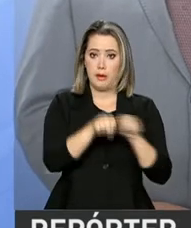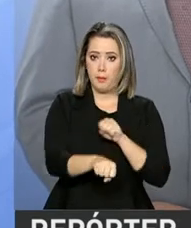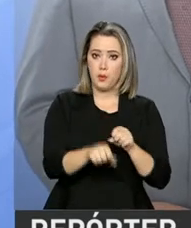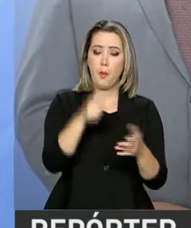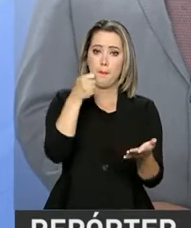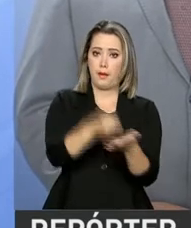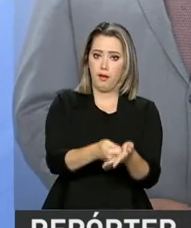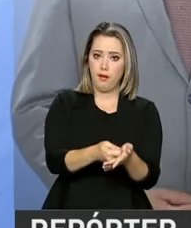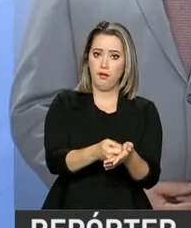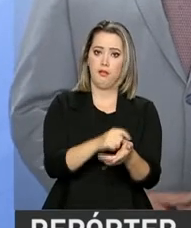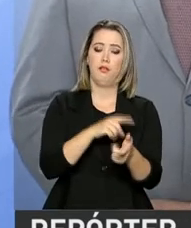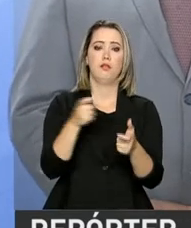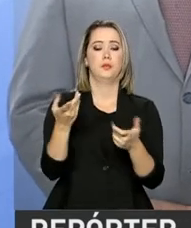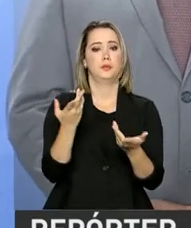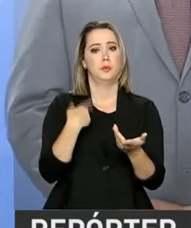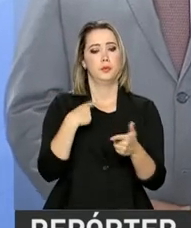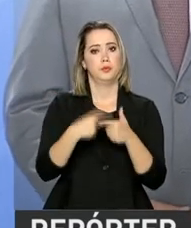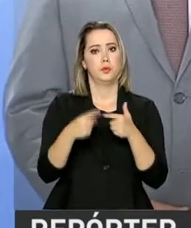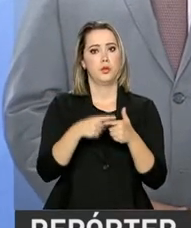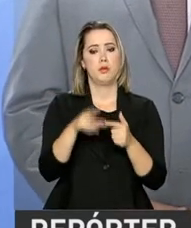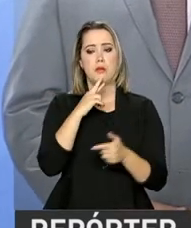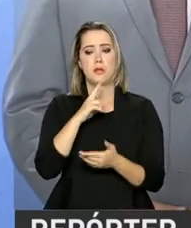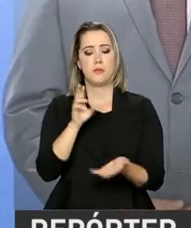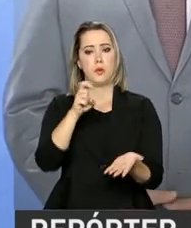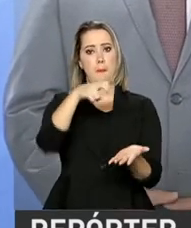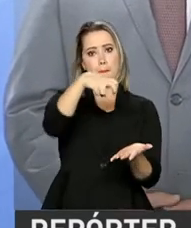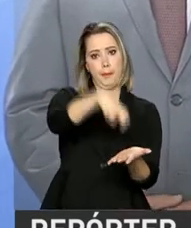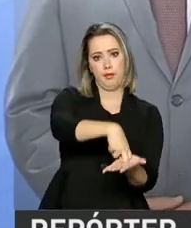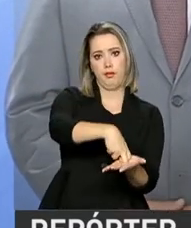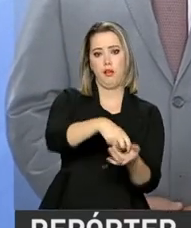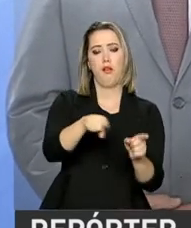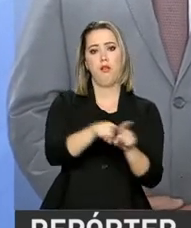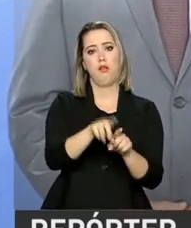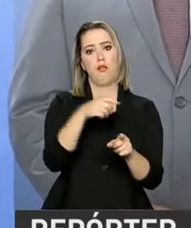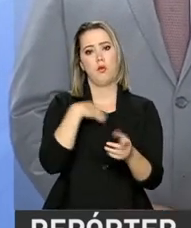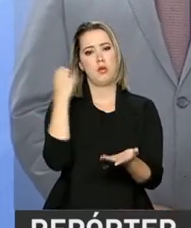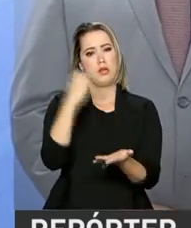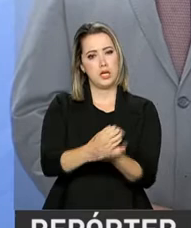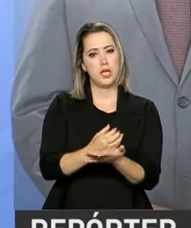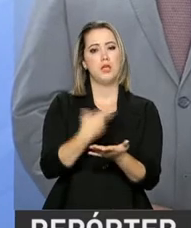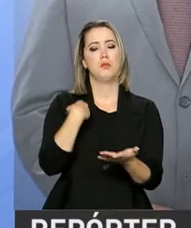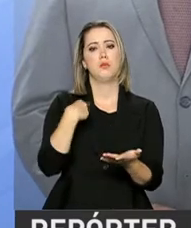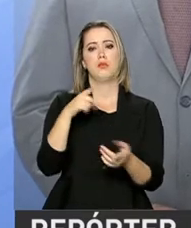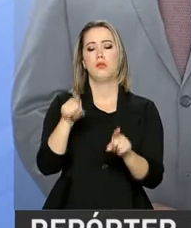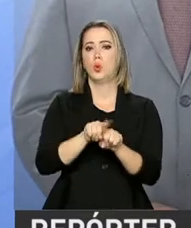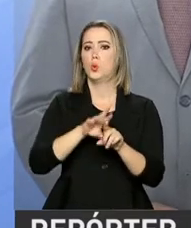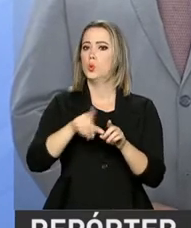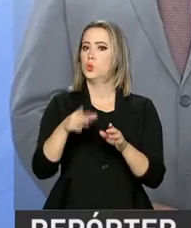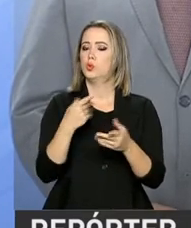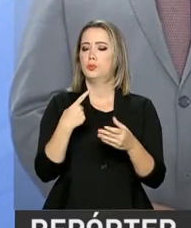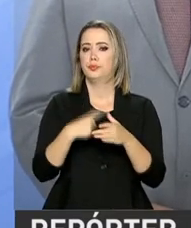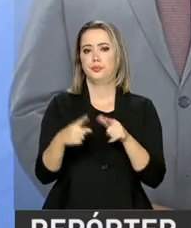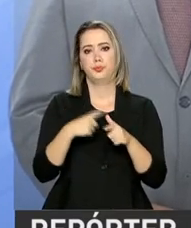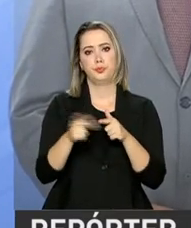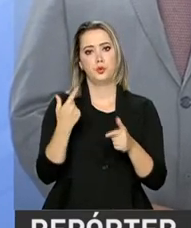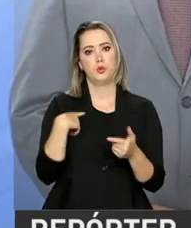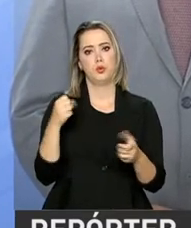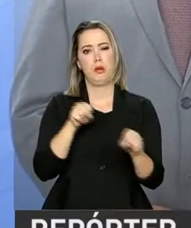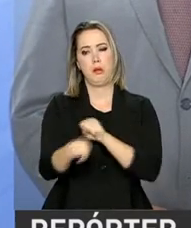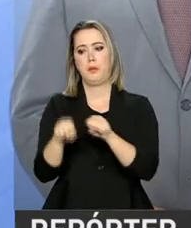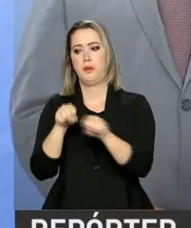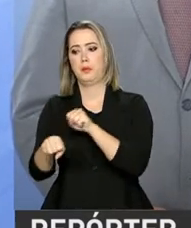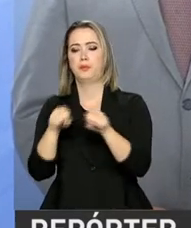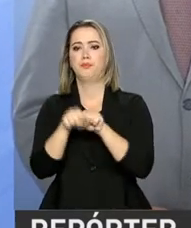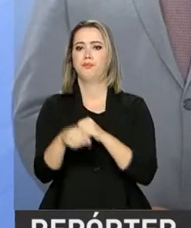e responder criminal e penalmente todos aqueles que realizaram desses